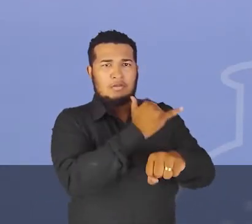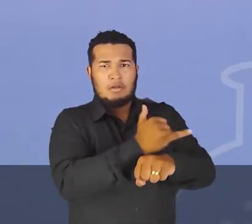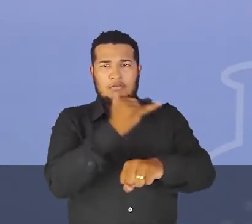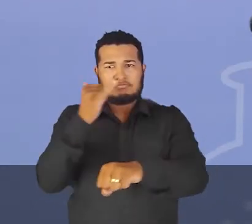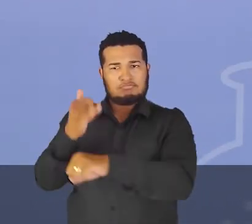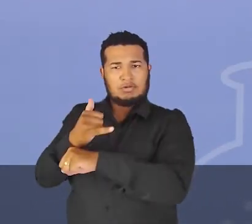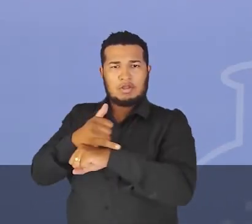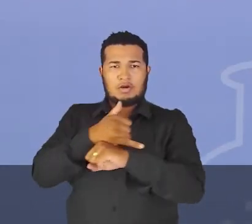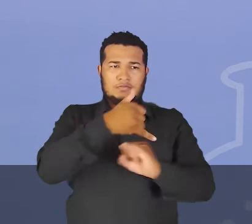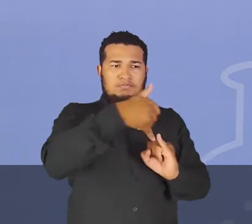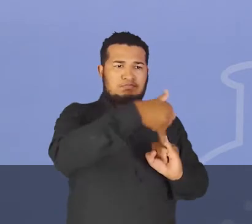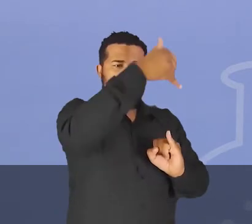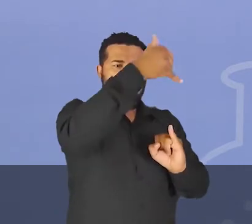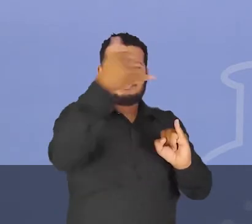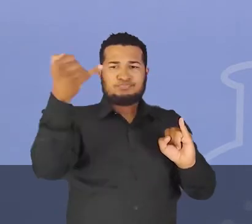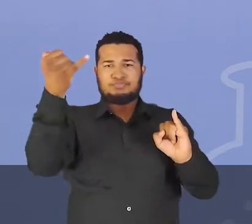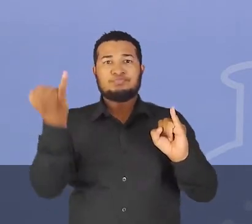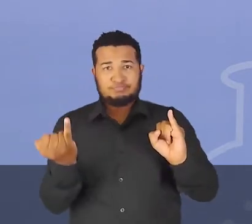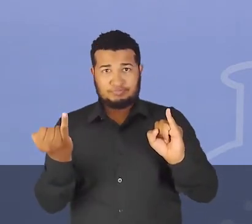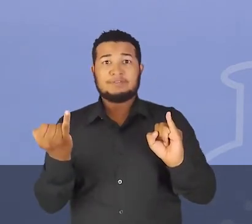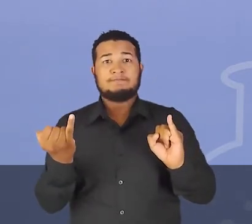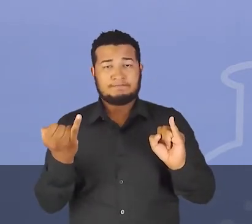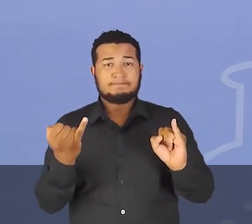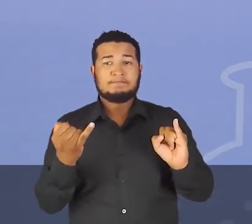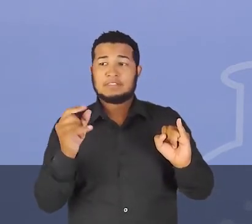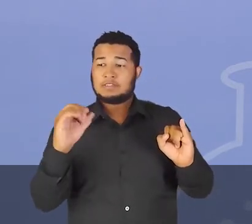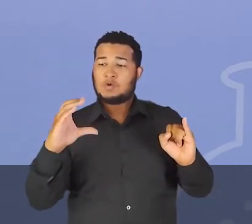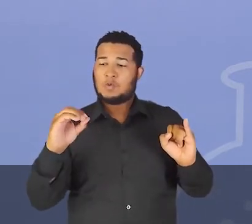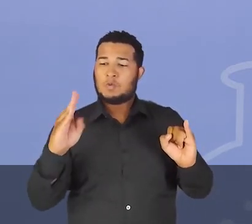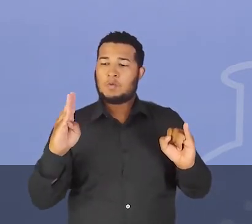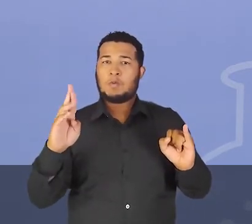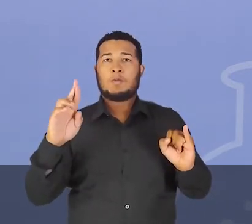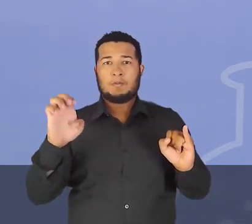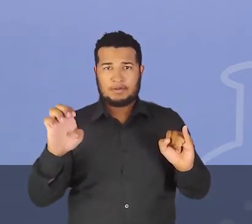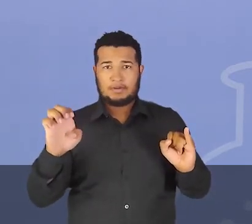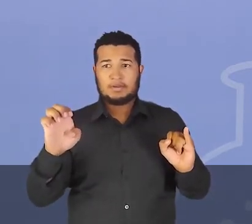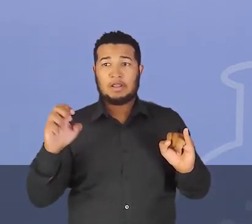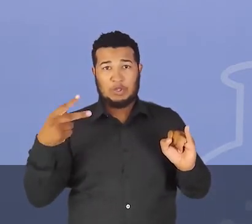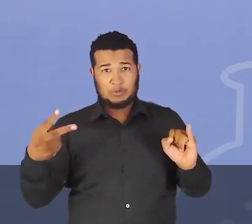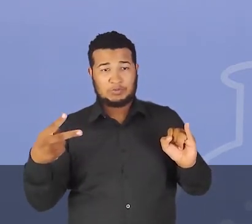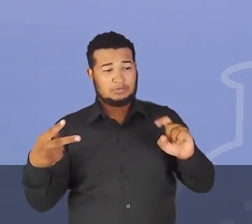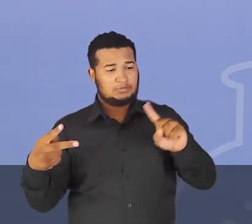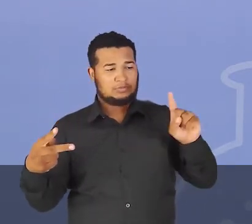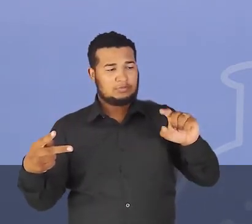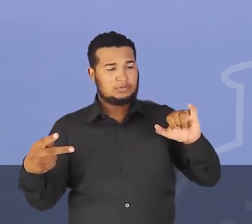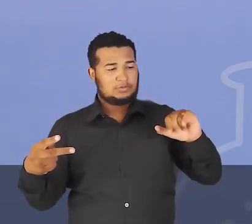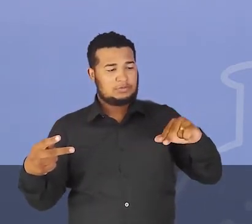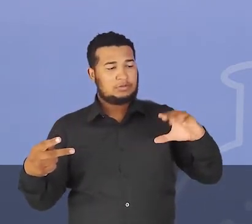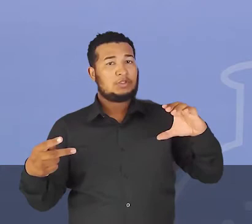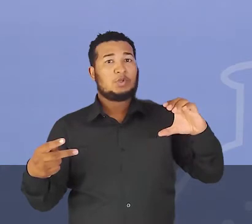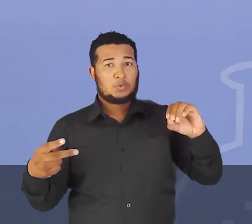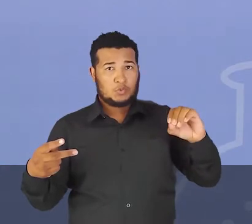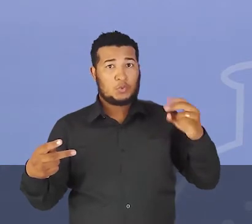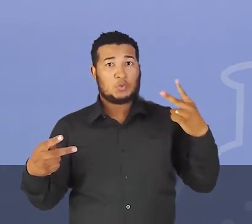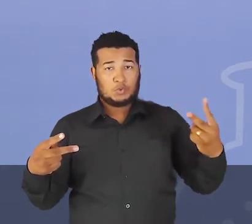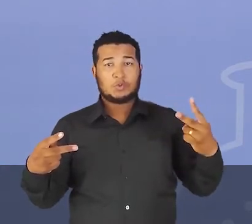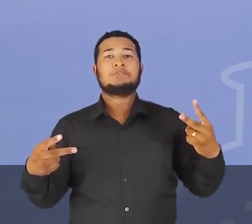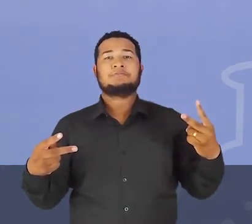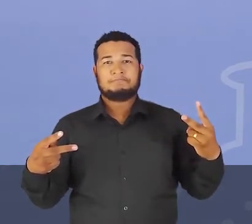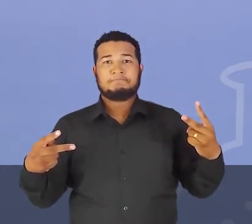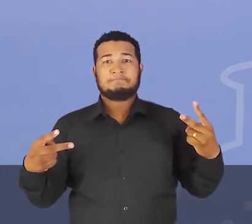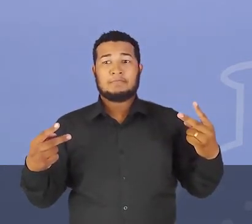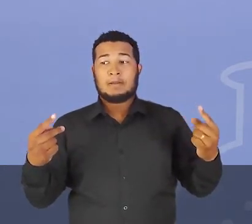um dos metais em sua solução, cobre, metal, solução de cobre 2, zinco, metal, solução de zinco